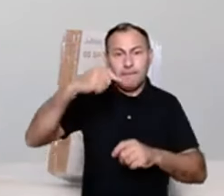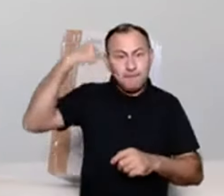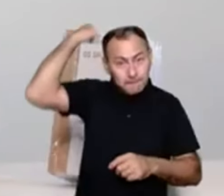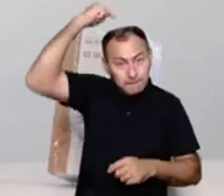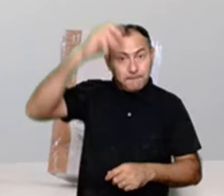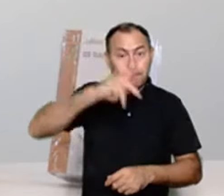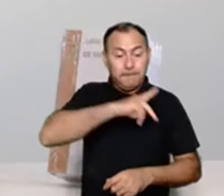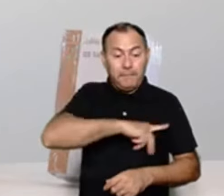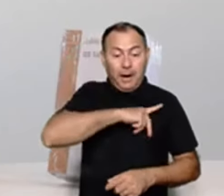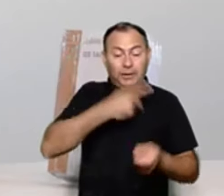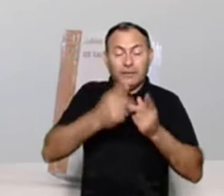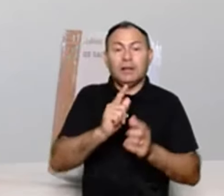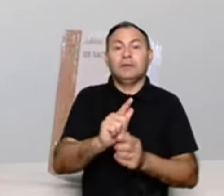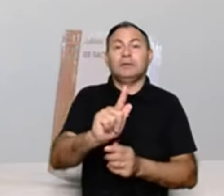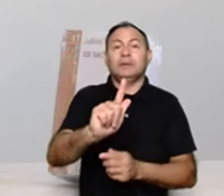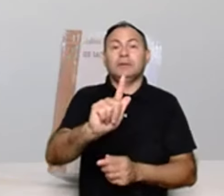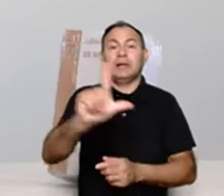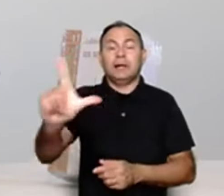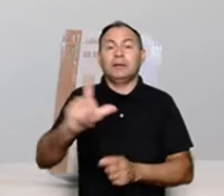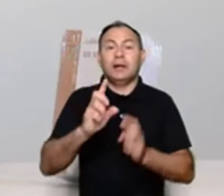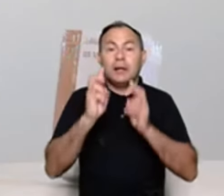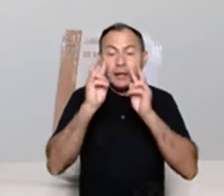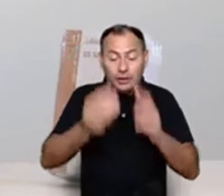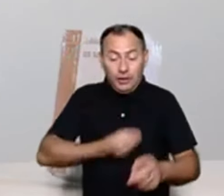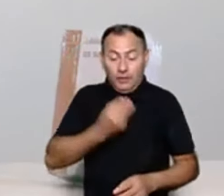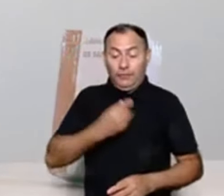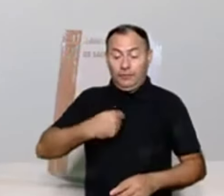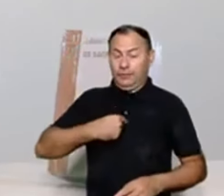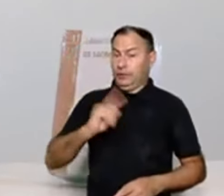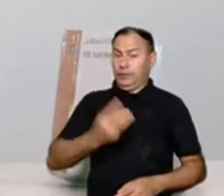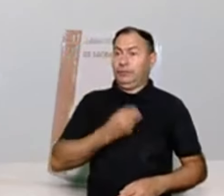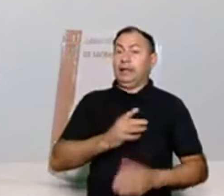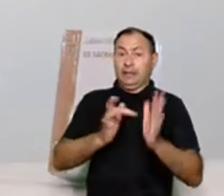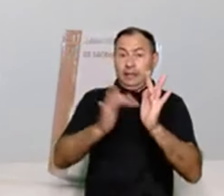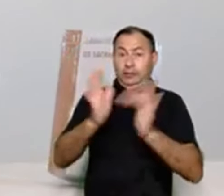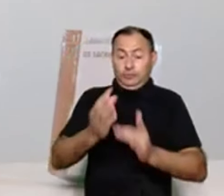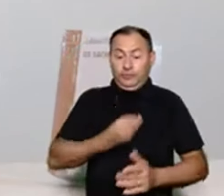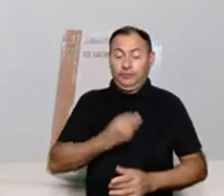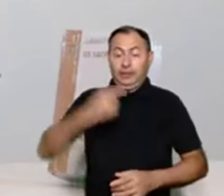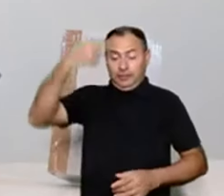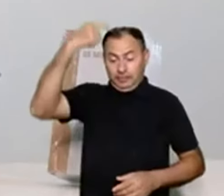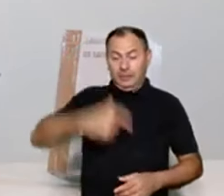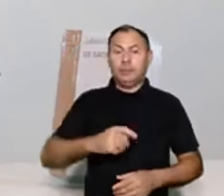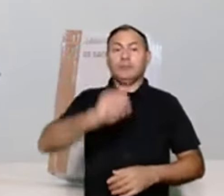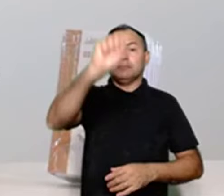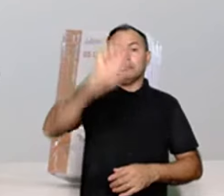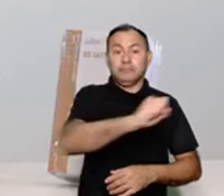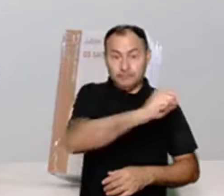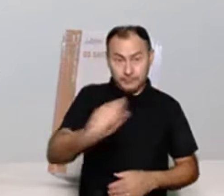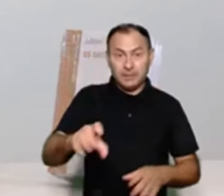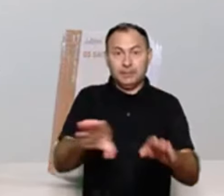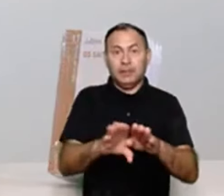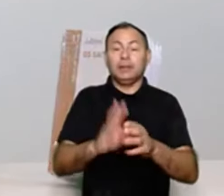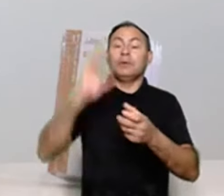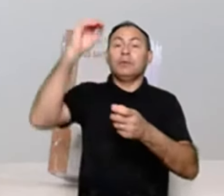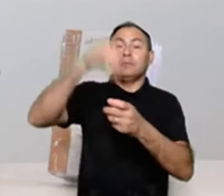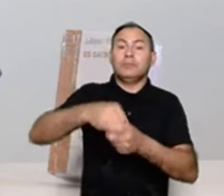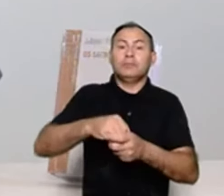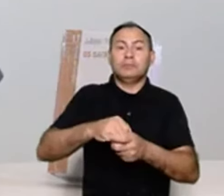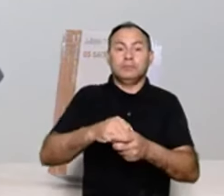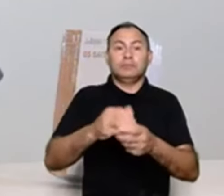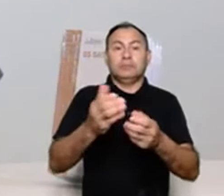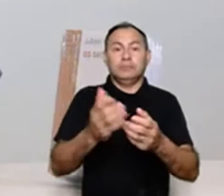São Paulo diz aos gálatas. Eu vivo, mas não eu. É Cristo que vive em mim. Os sacramentos nos